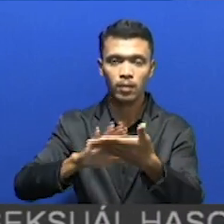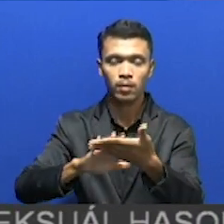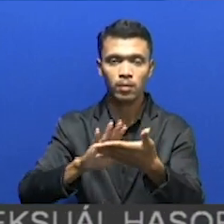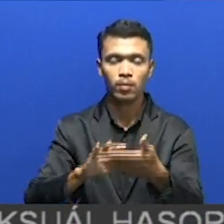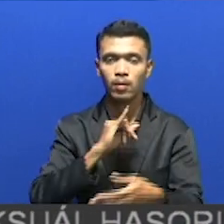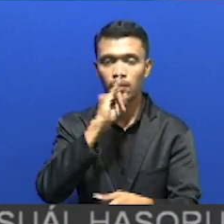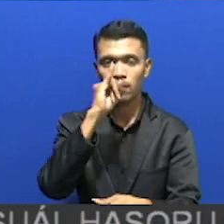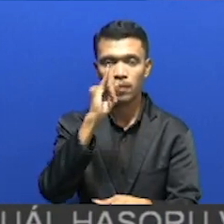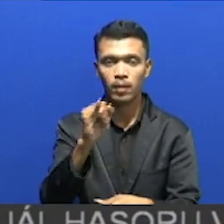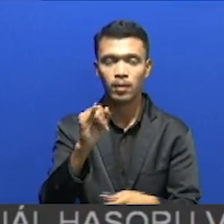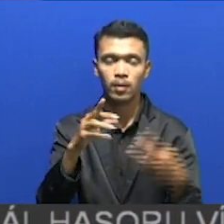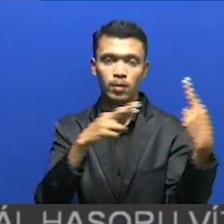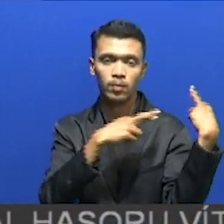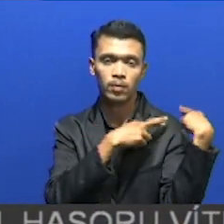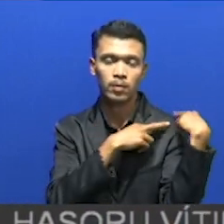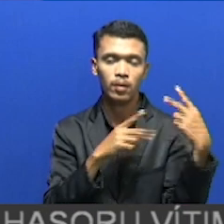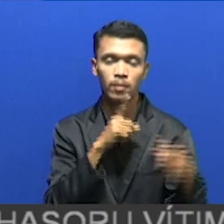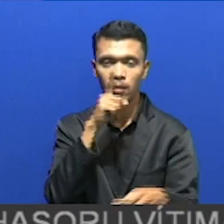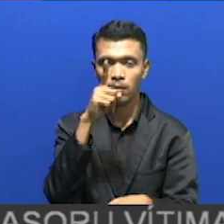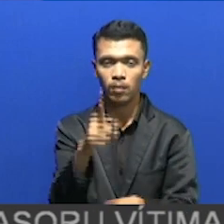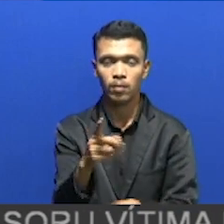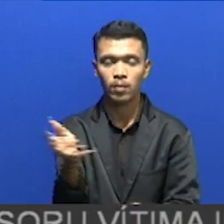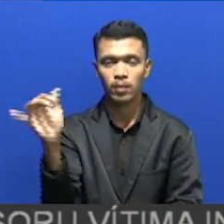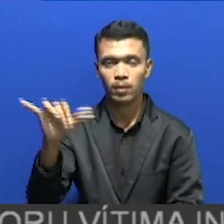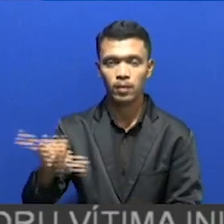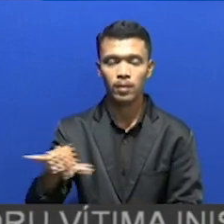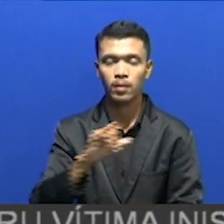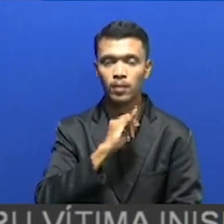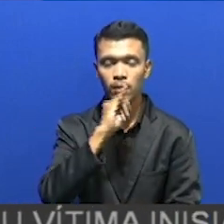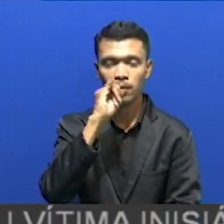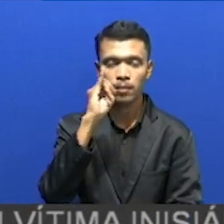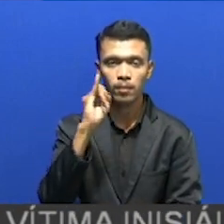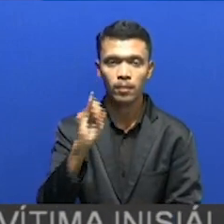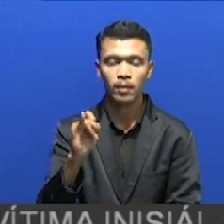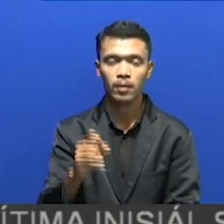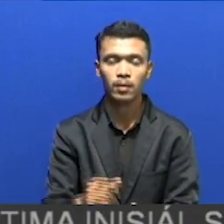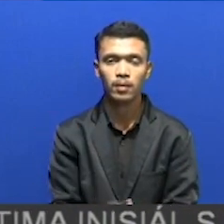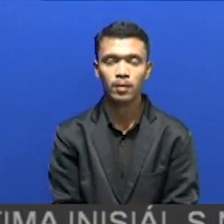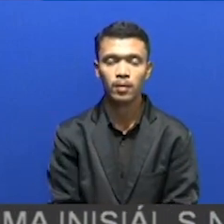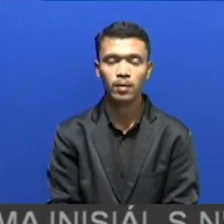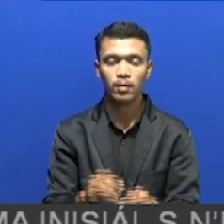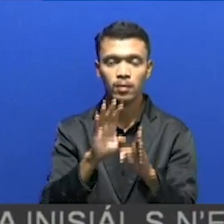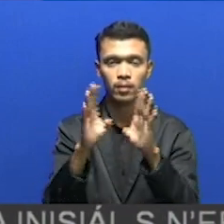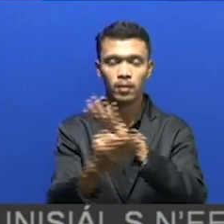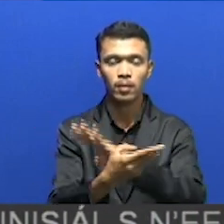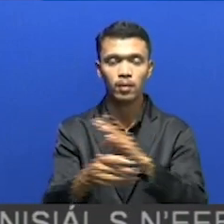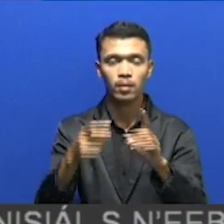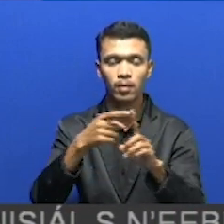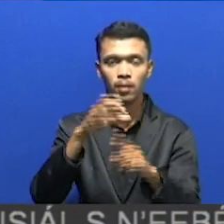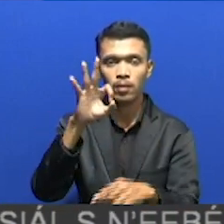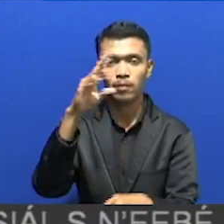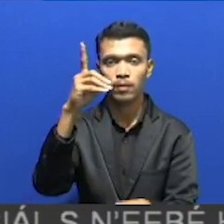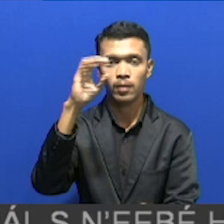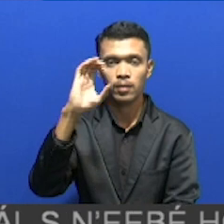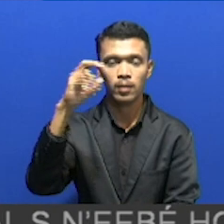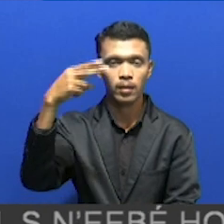minha papel lolos. Tamashira maca sei algo para Fundo de Desenvolvimento Capital Humano.